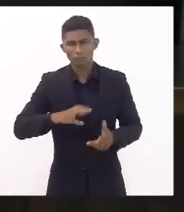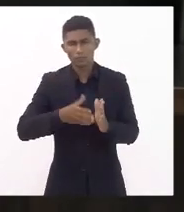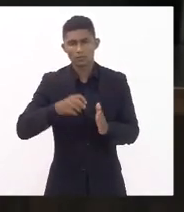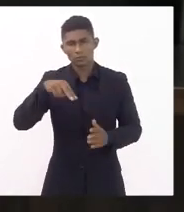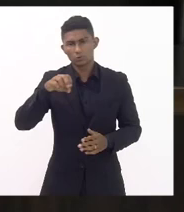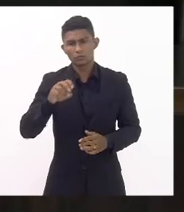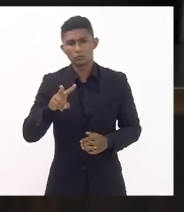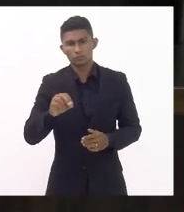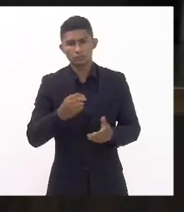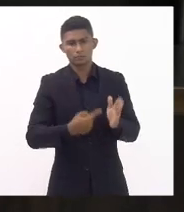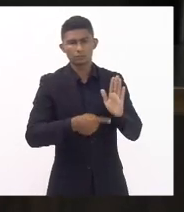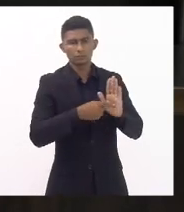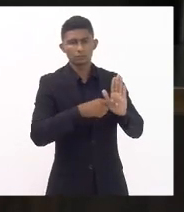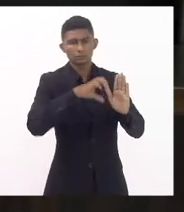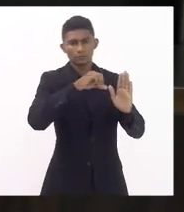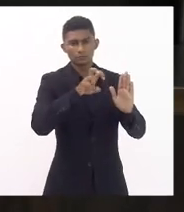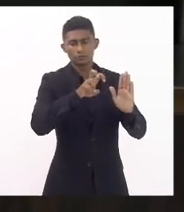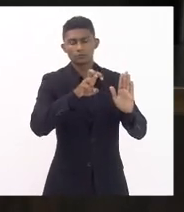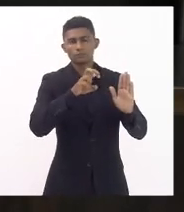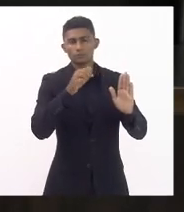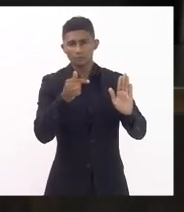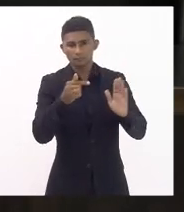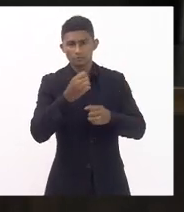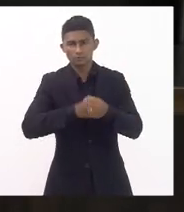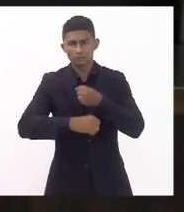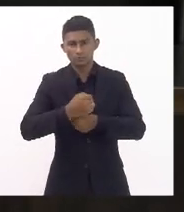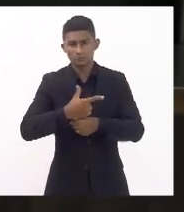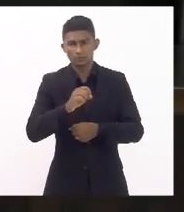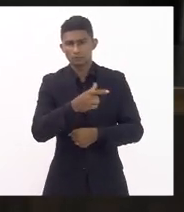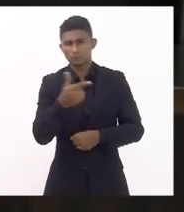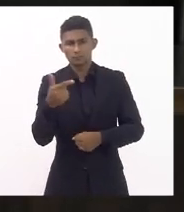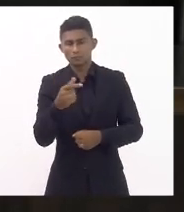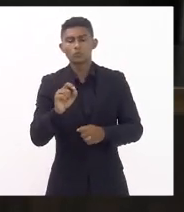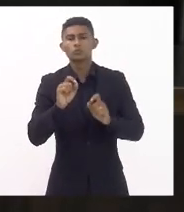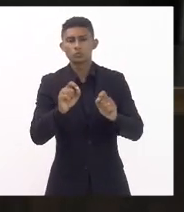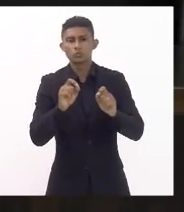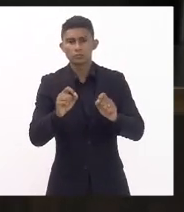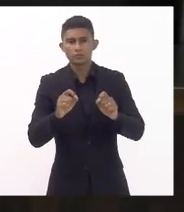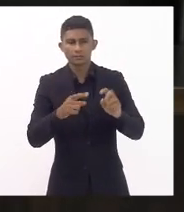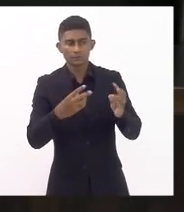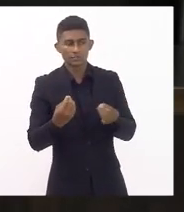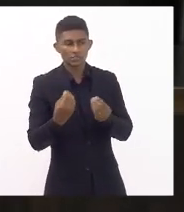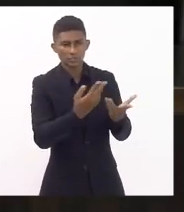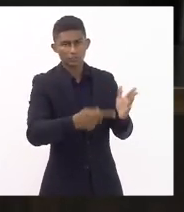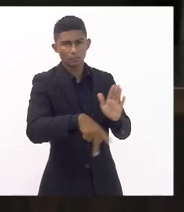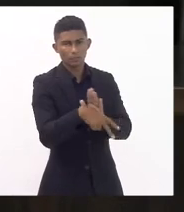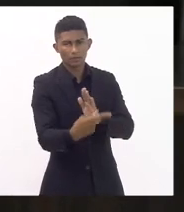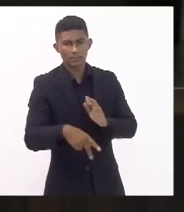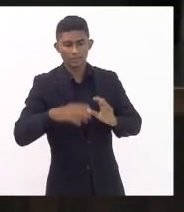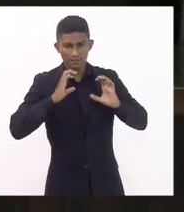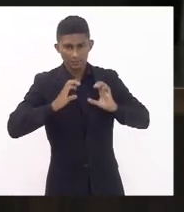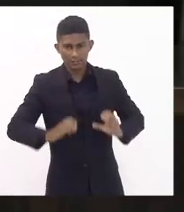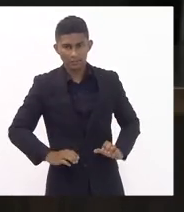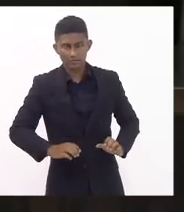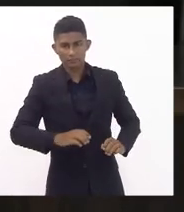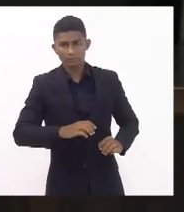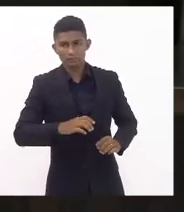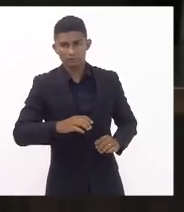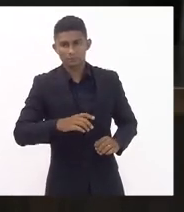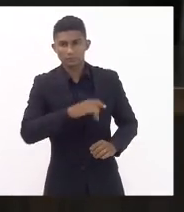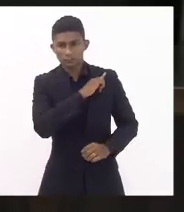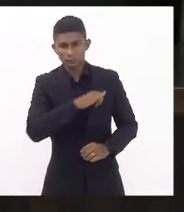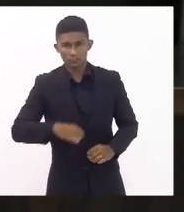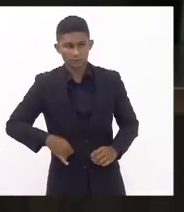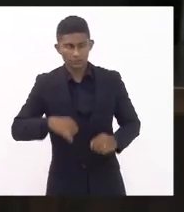de resolução 957-22, de autoria do deputado André Correia. Concede o título cidadão benemérito do Estado do Rio de Janeiro à princesa